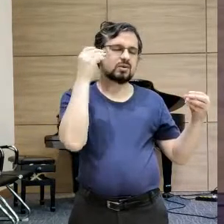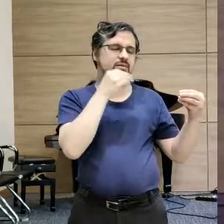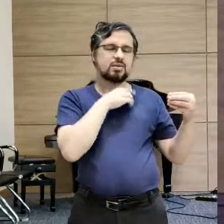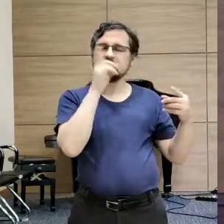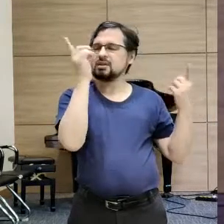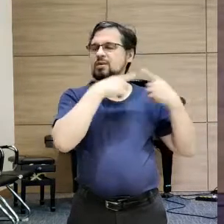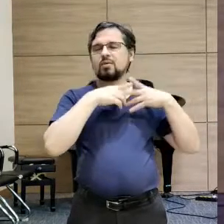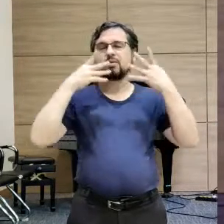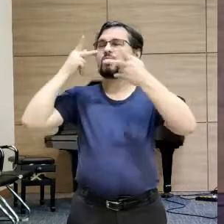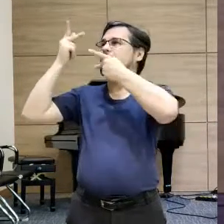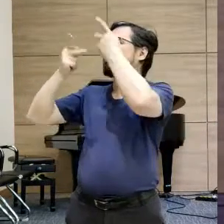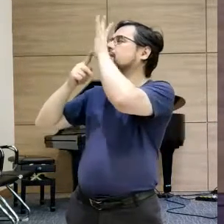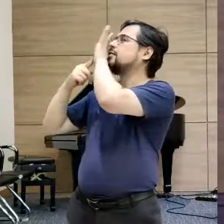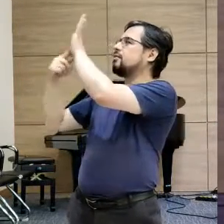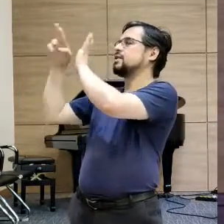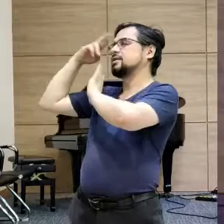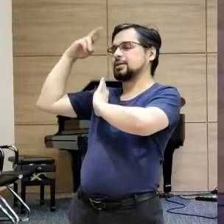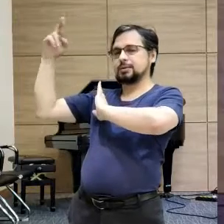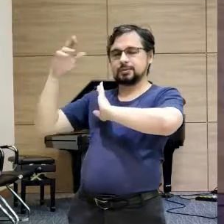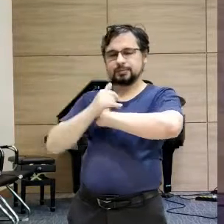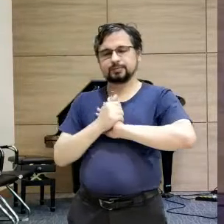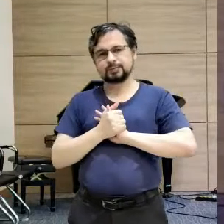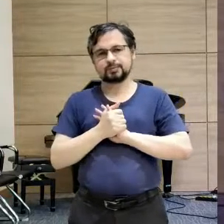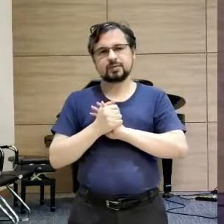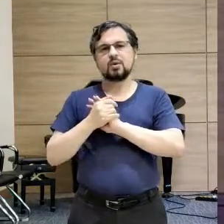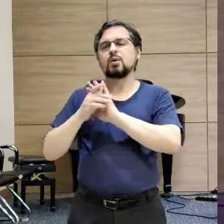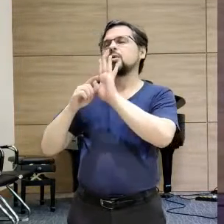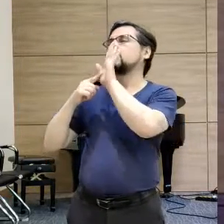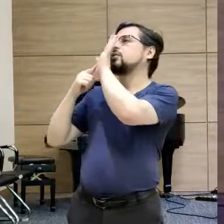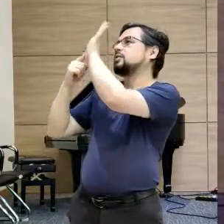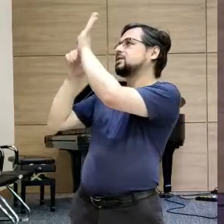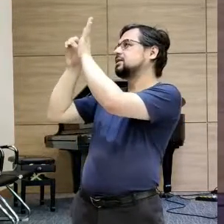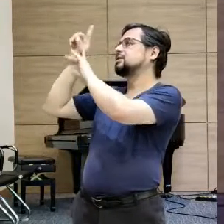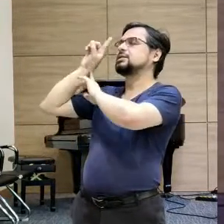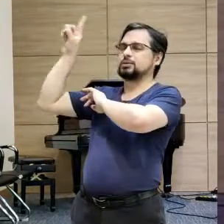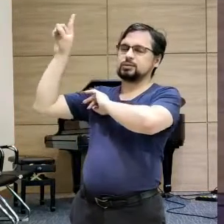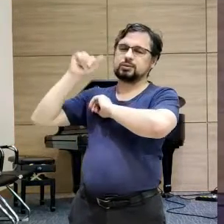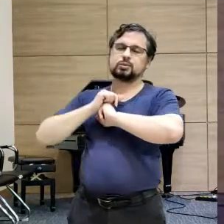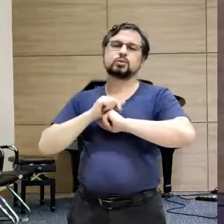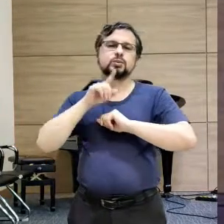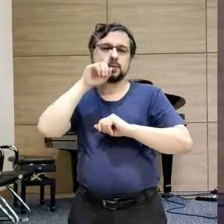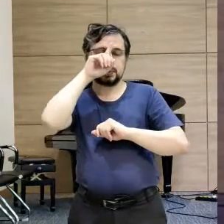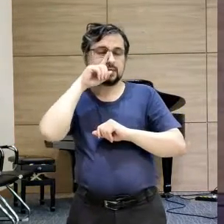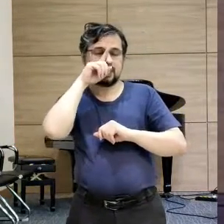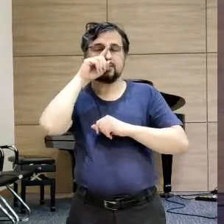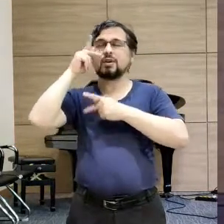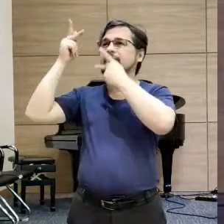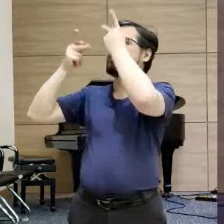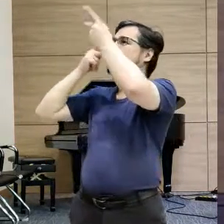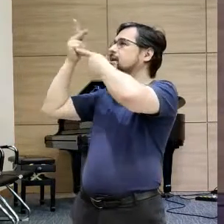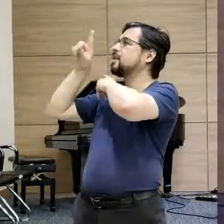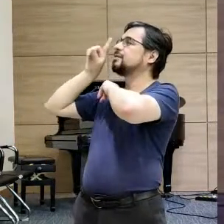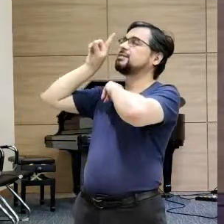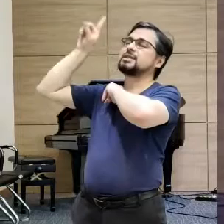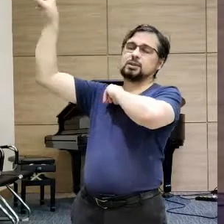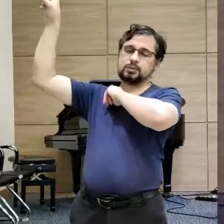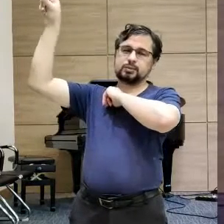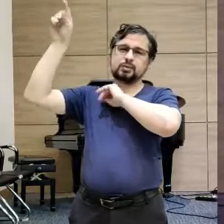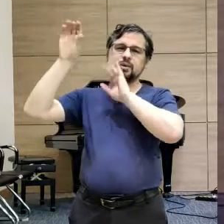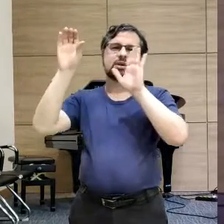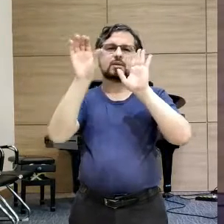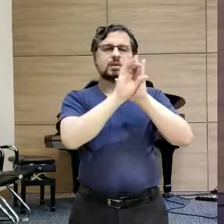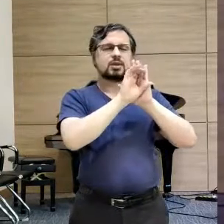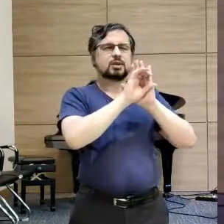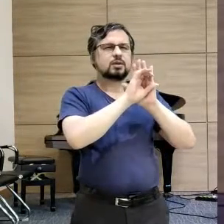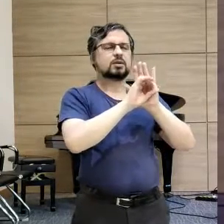confessa. E o confessar aqui para Deus. Tome cuidado com isso. Confessar para Deus. Capítulo 28 do